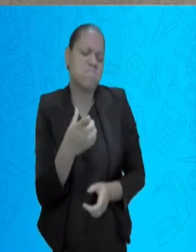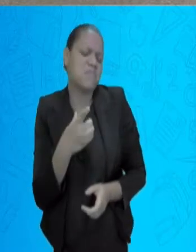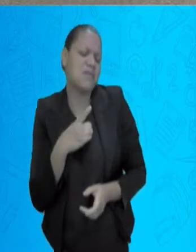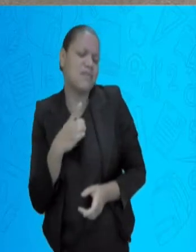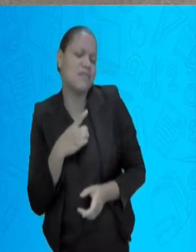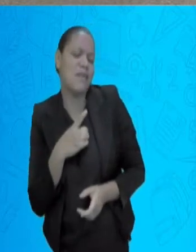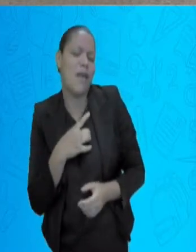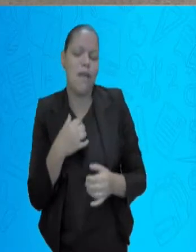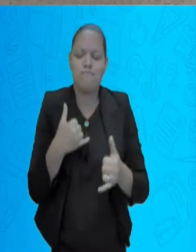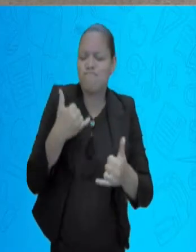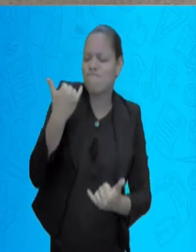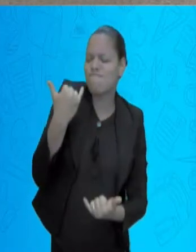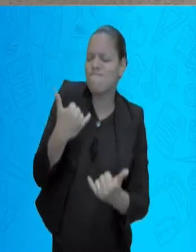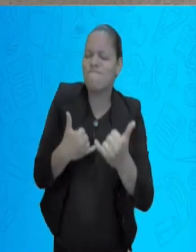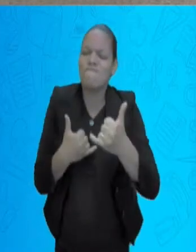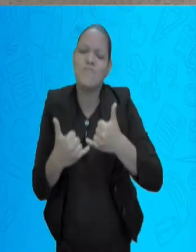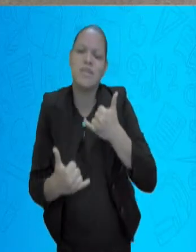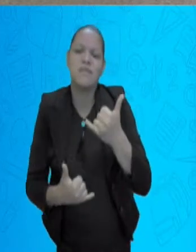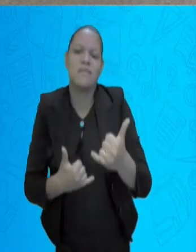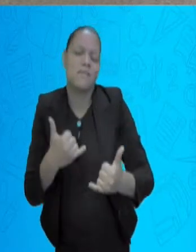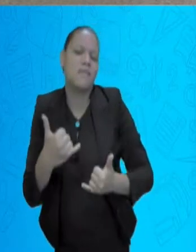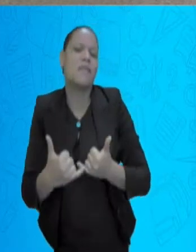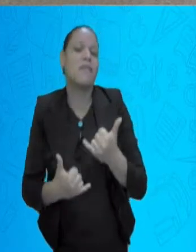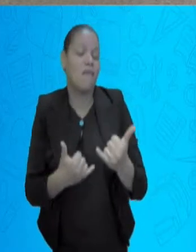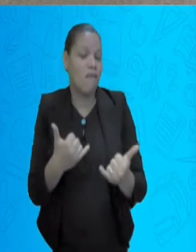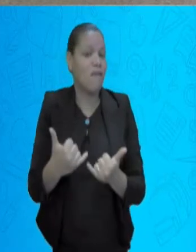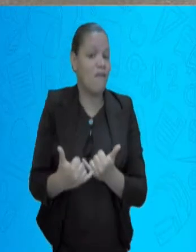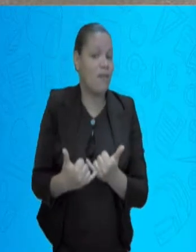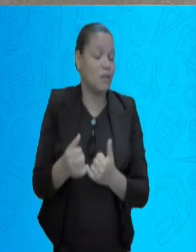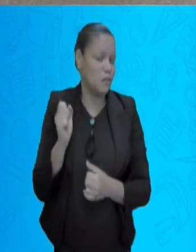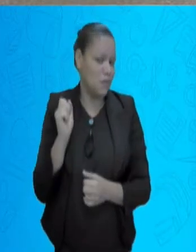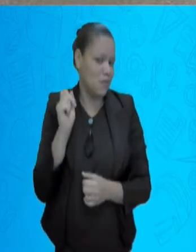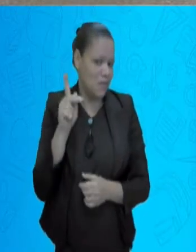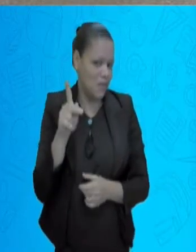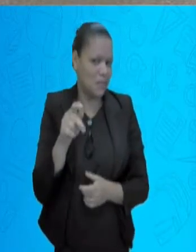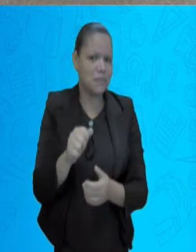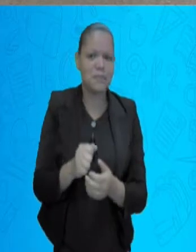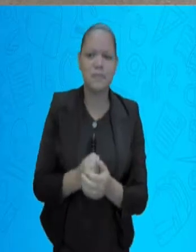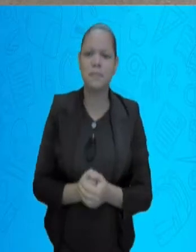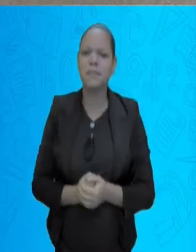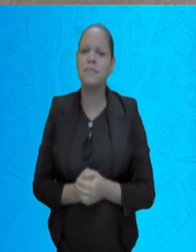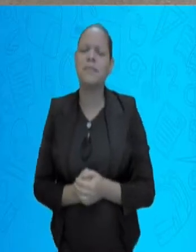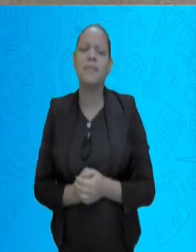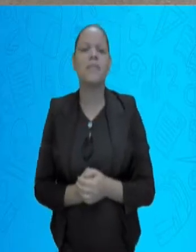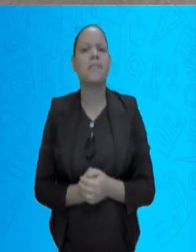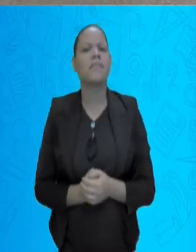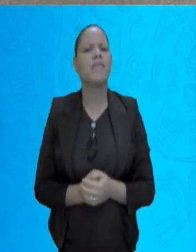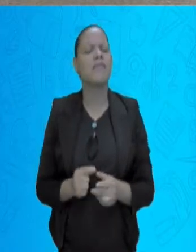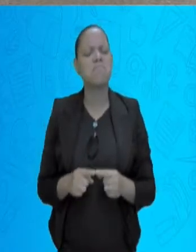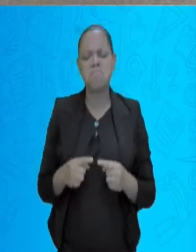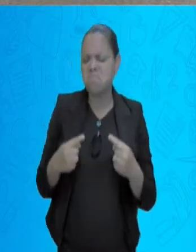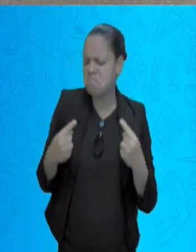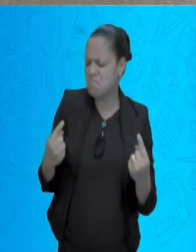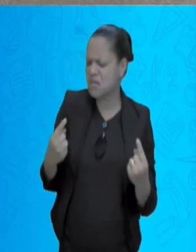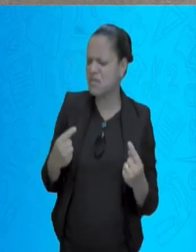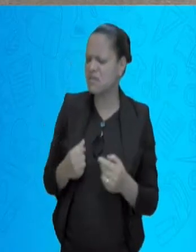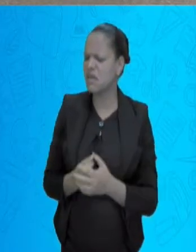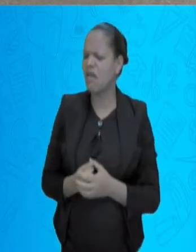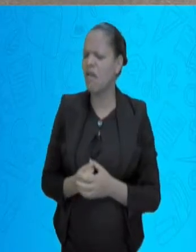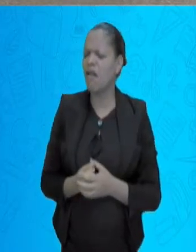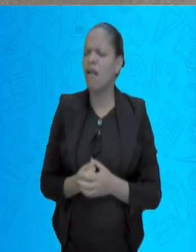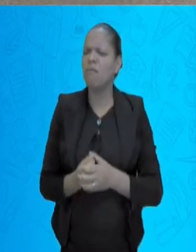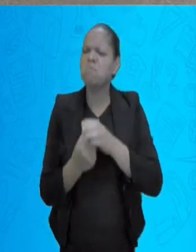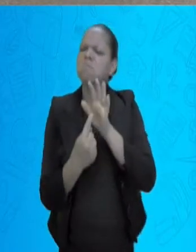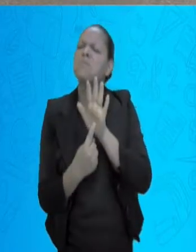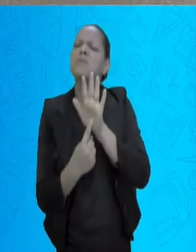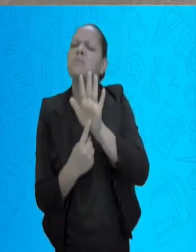desses instrumentos nas nossas vidas. Mas para falar de instrumento